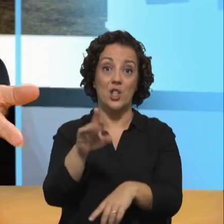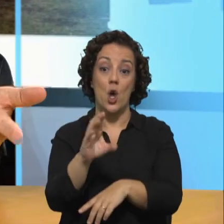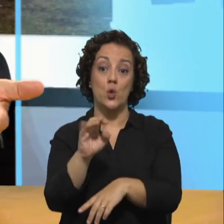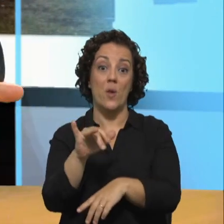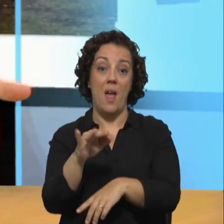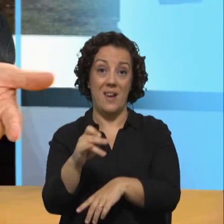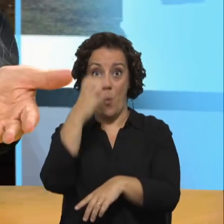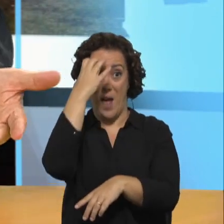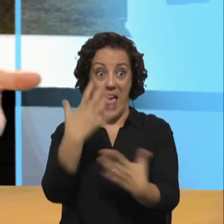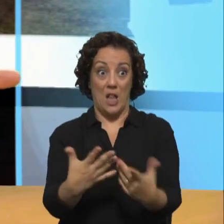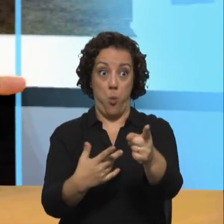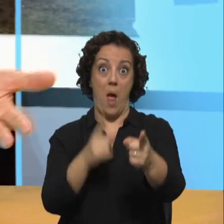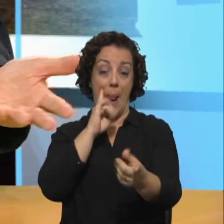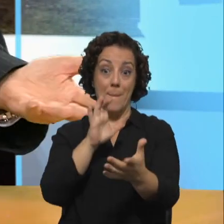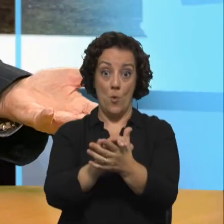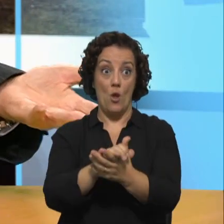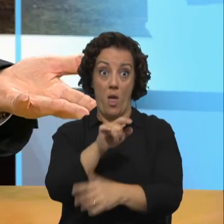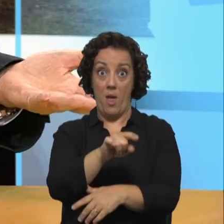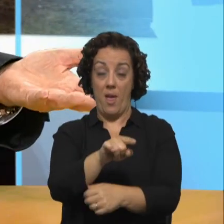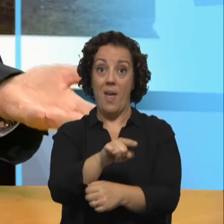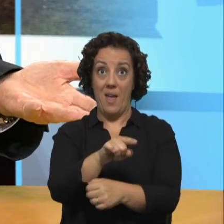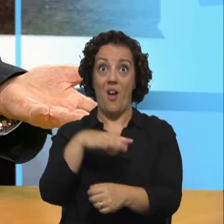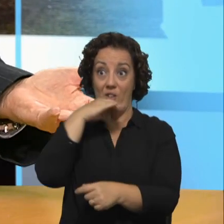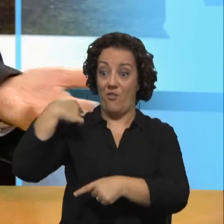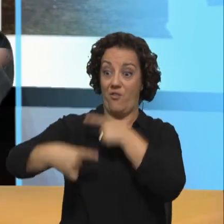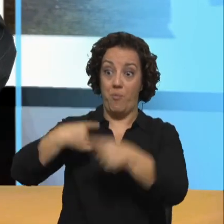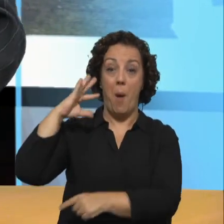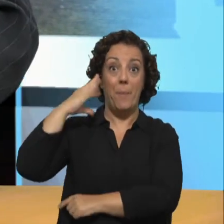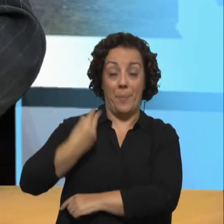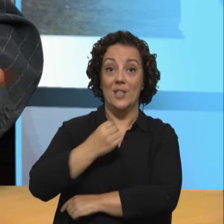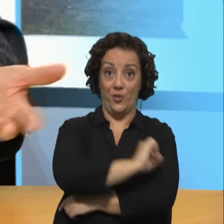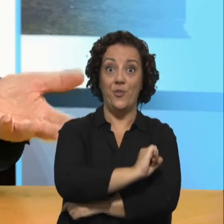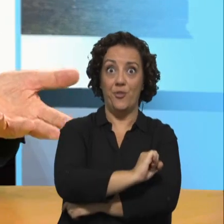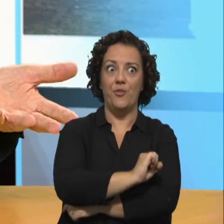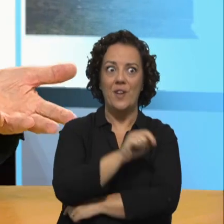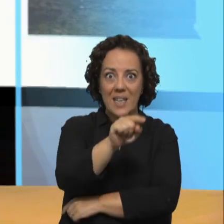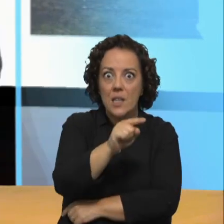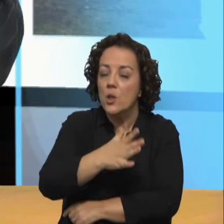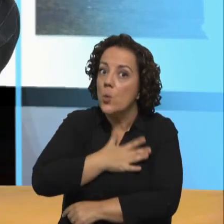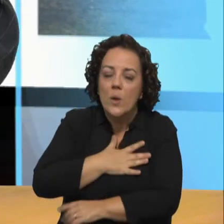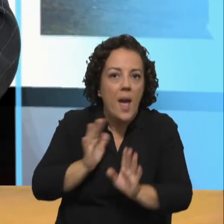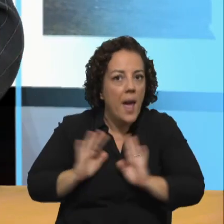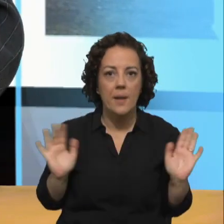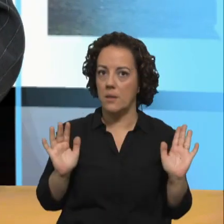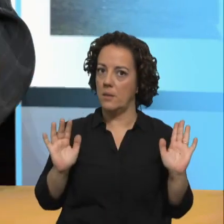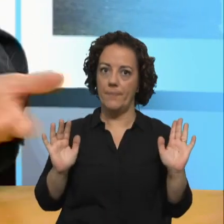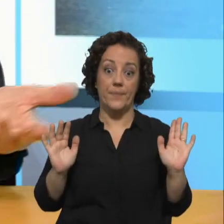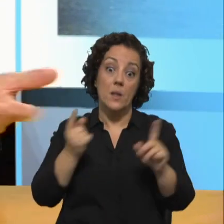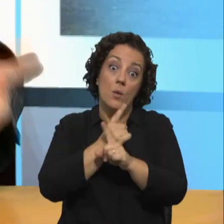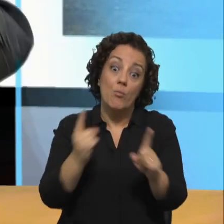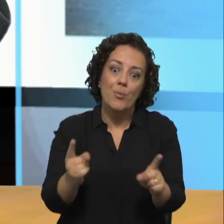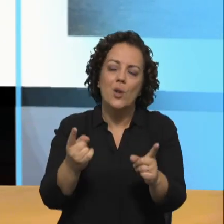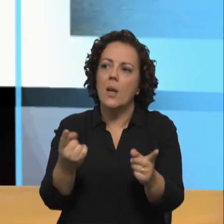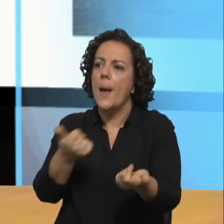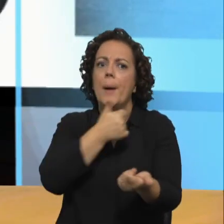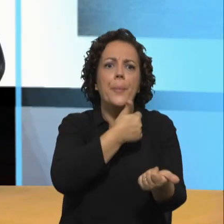atual, cuja esposa até é descendente de família palestiniana, não quer a coisa. Porquê? Exatamente porque não há aqui saída